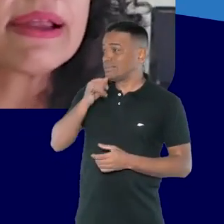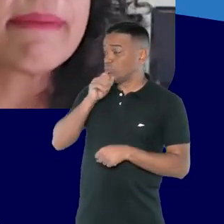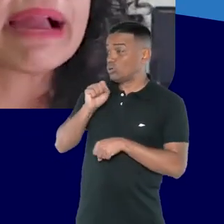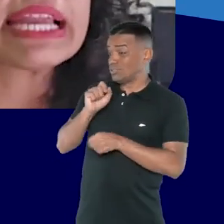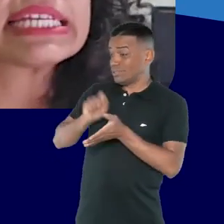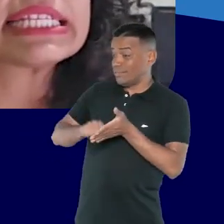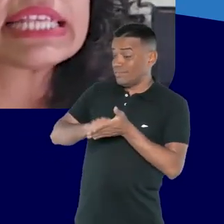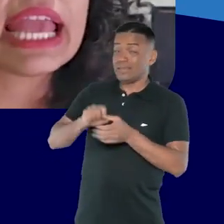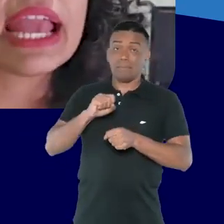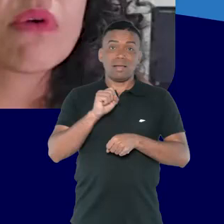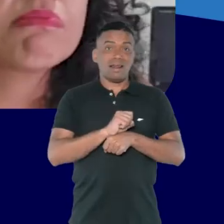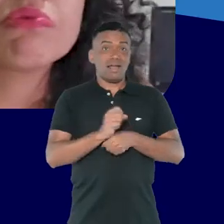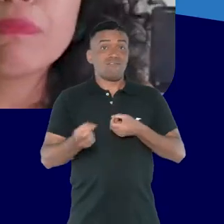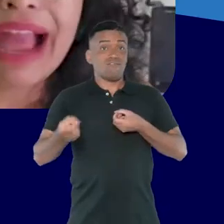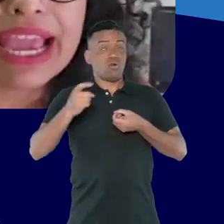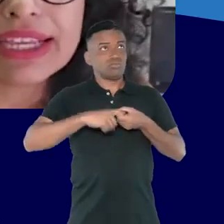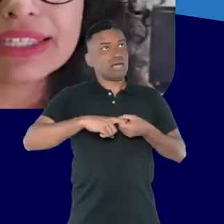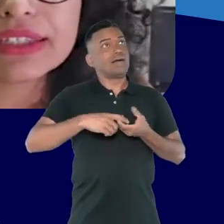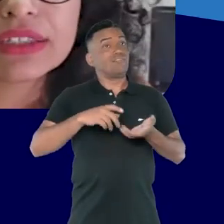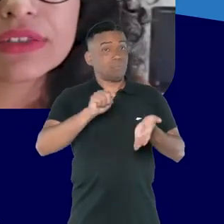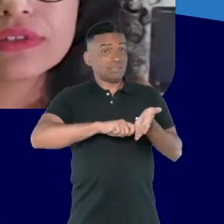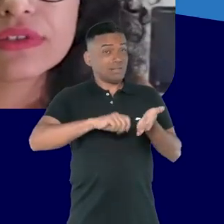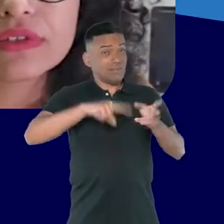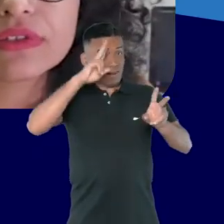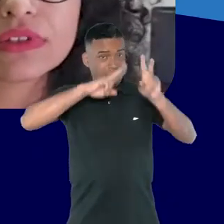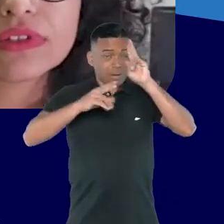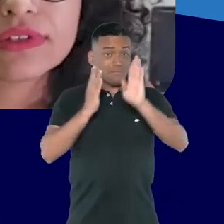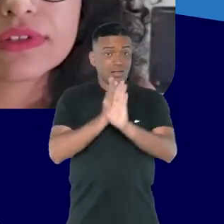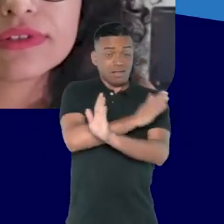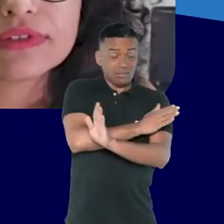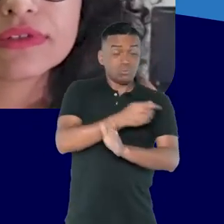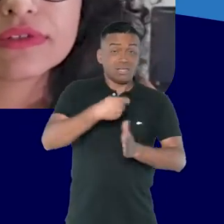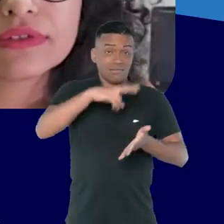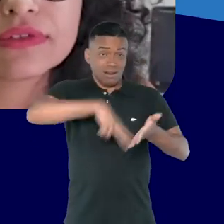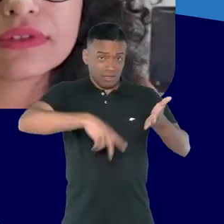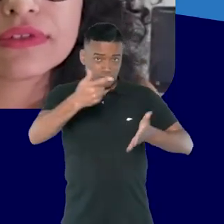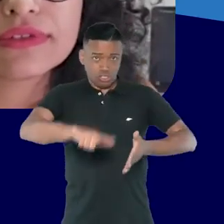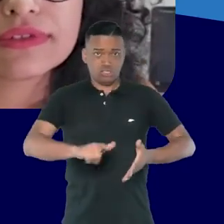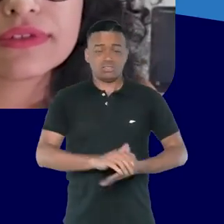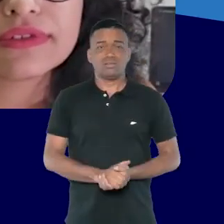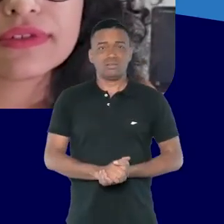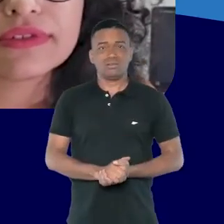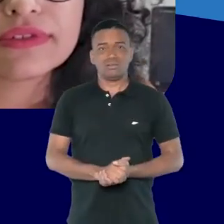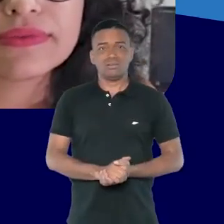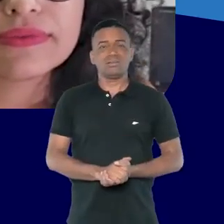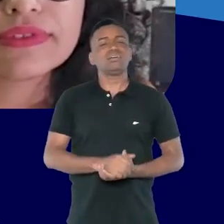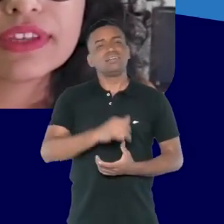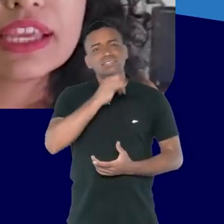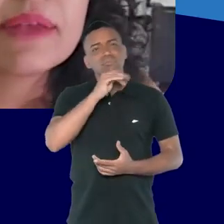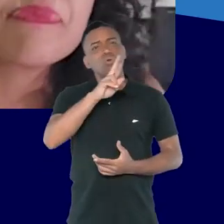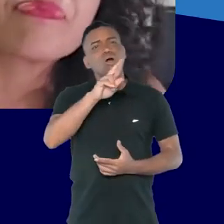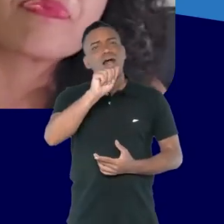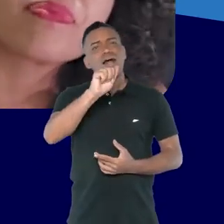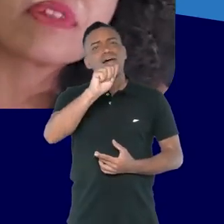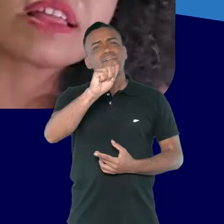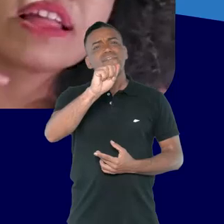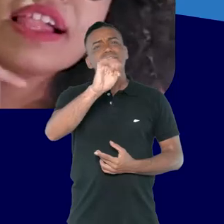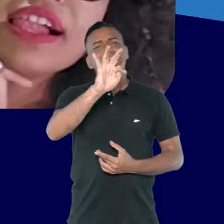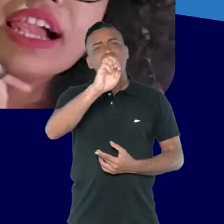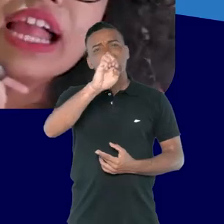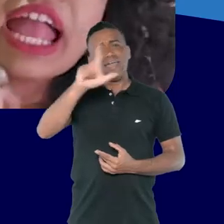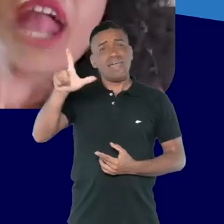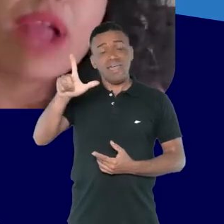lugar. Mas você já lembra, quando você parava, quando você voltava para escrever, você lembrava de tudo o que acontecia e você tinha que ler de